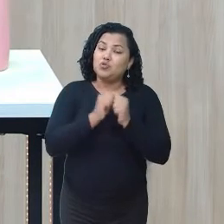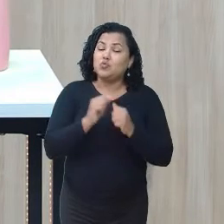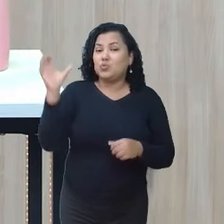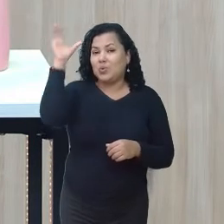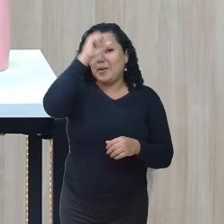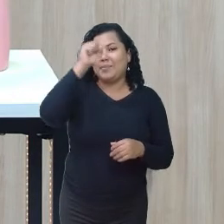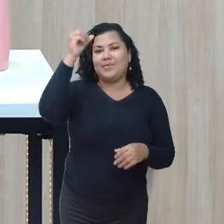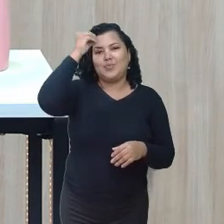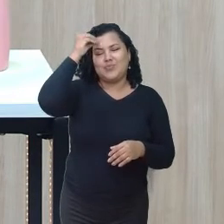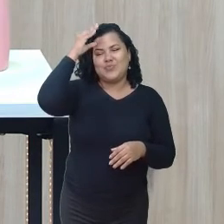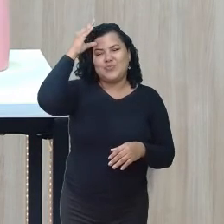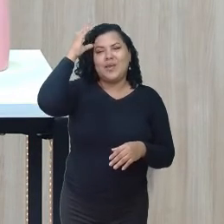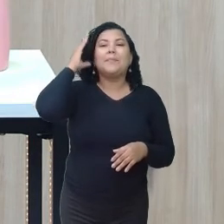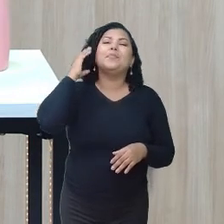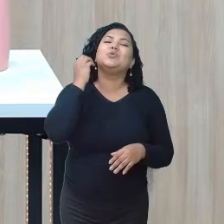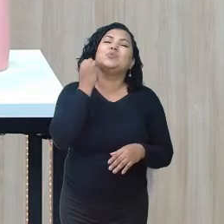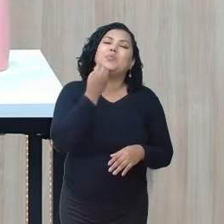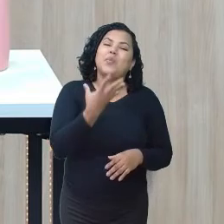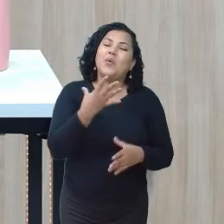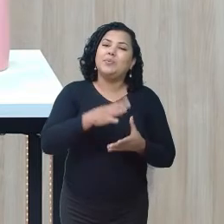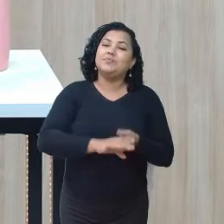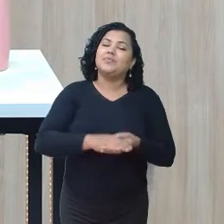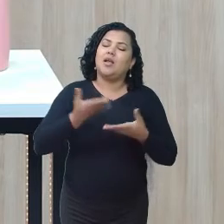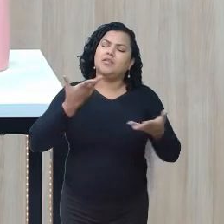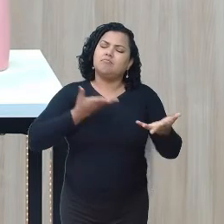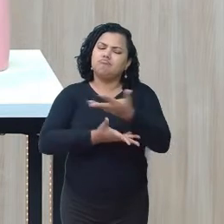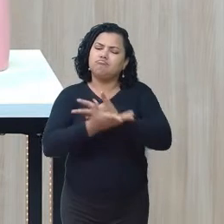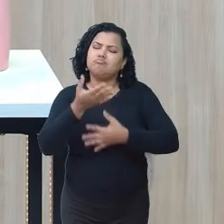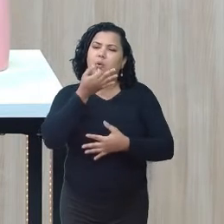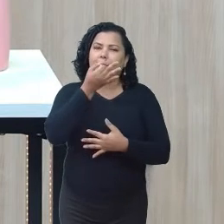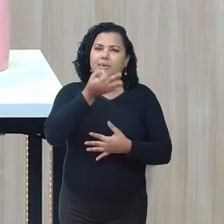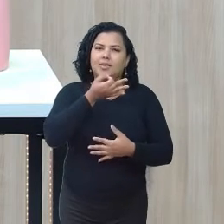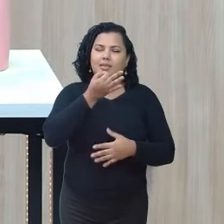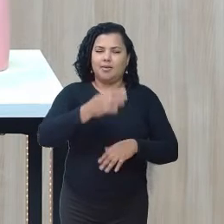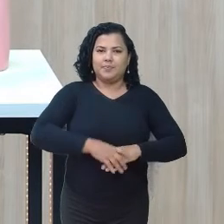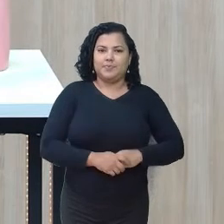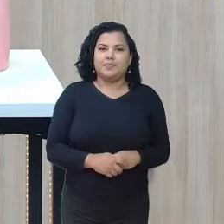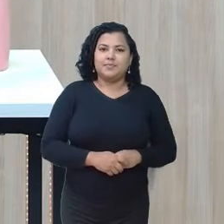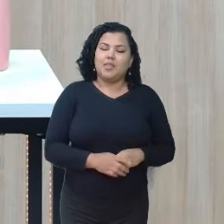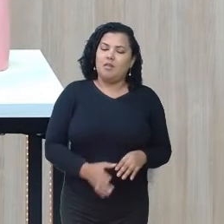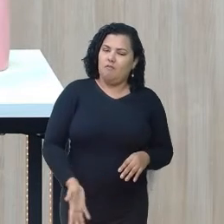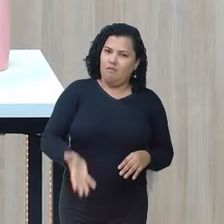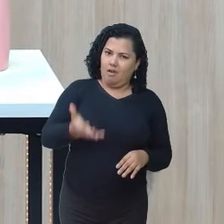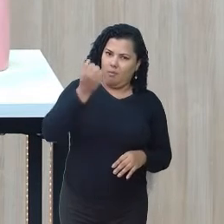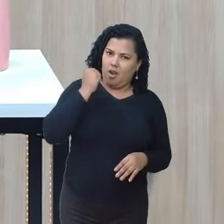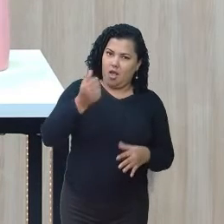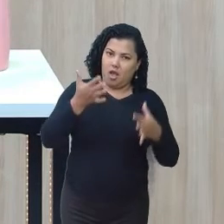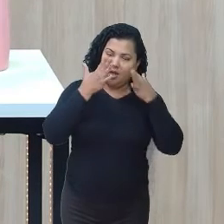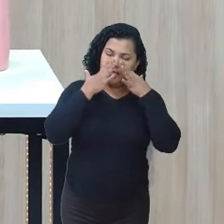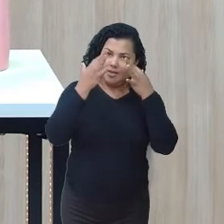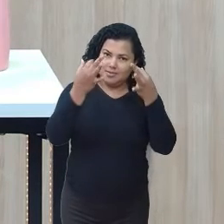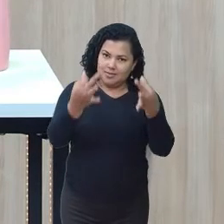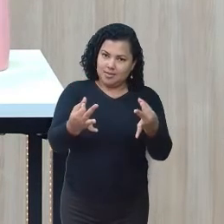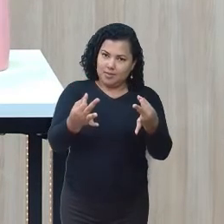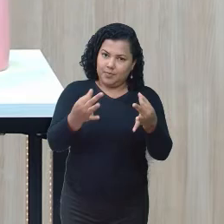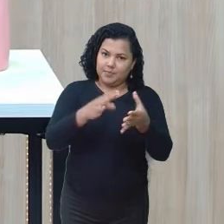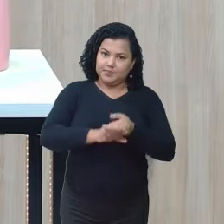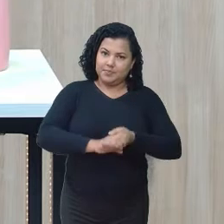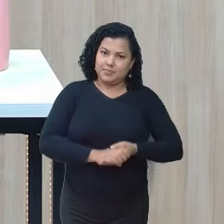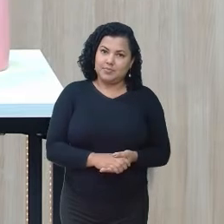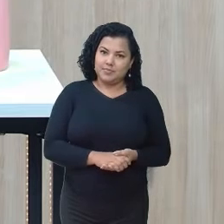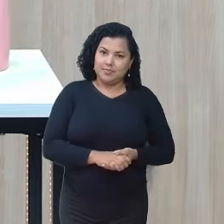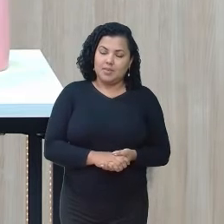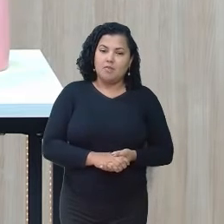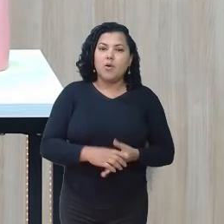aprender juntos. É muito bom e trocar opiniões. Então vamos lá, preste atenção e